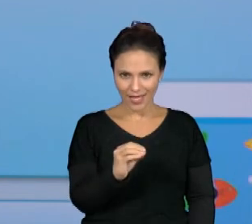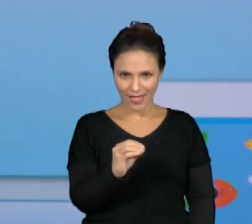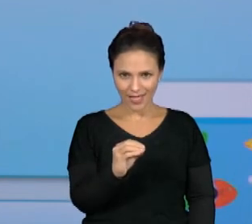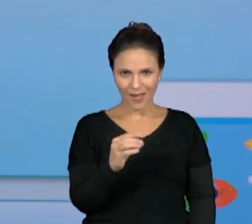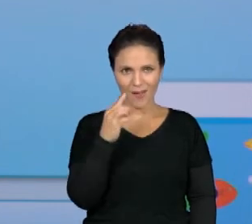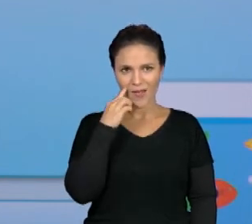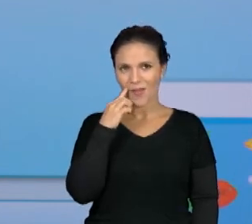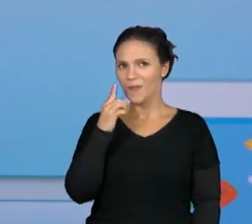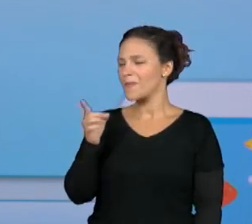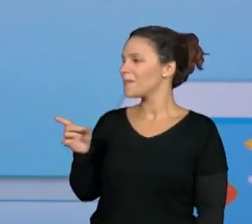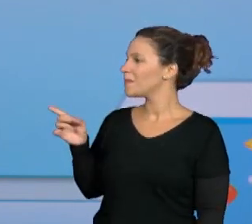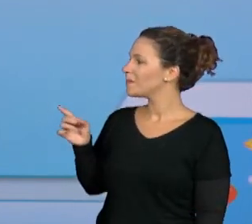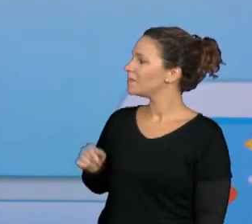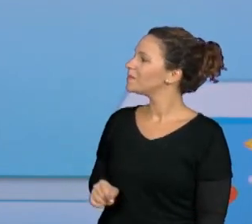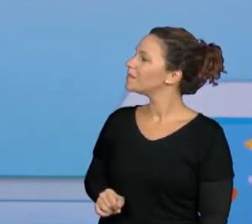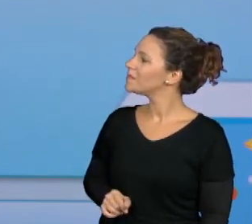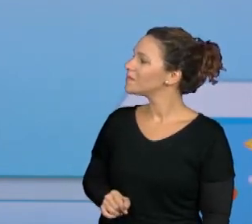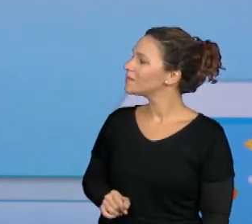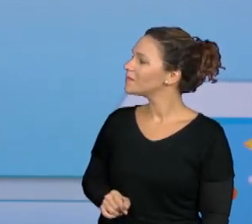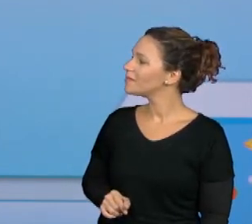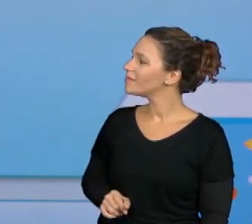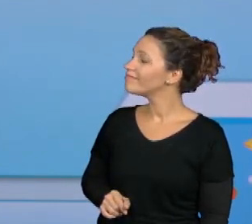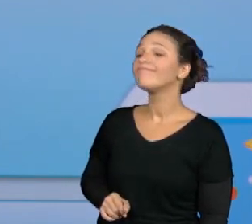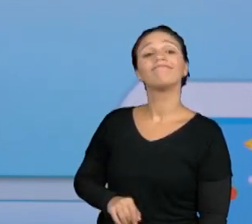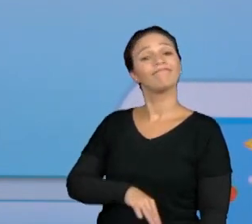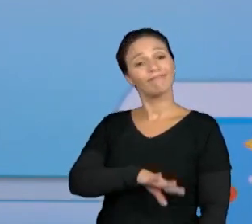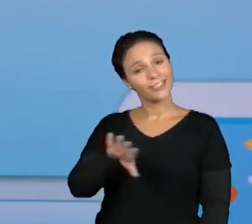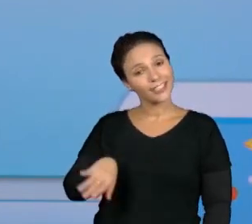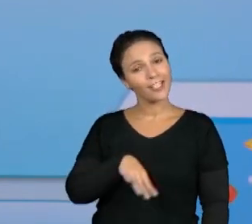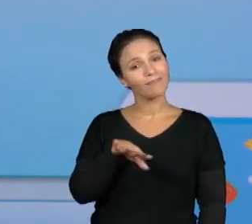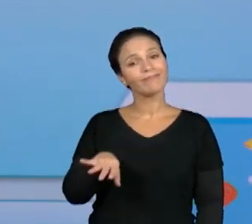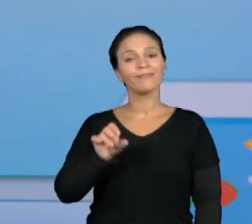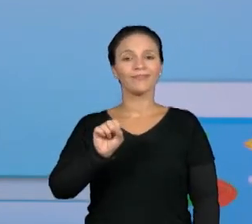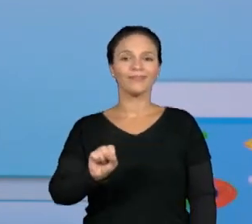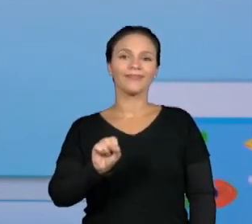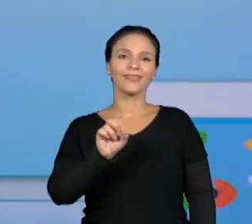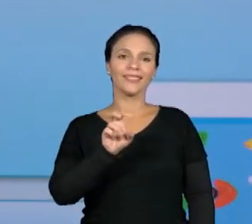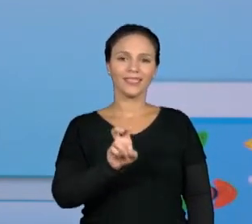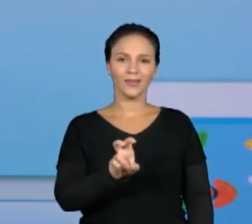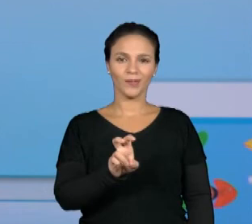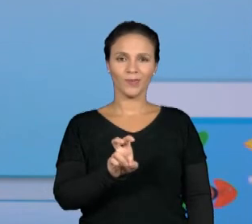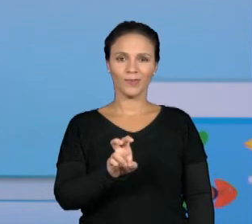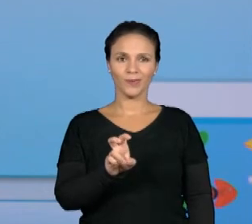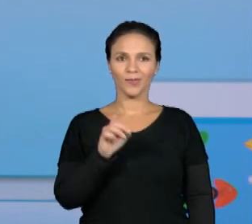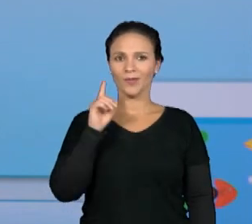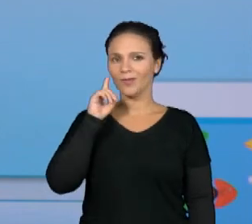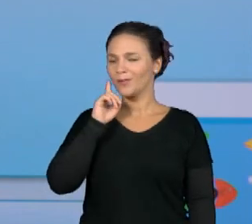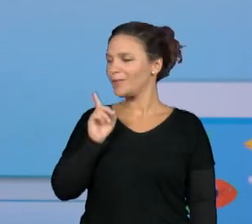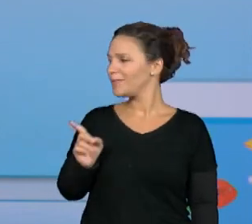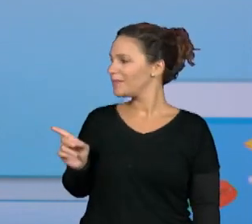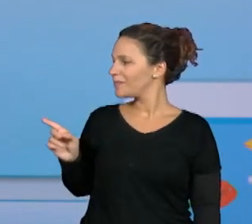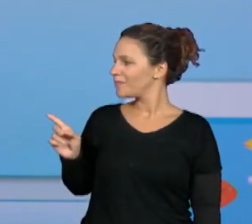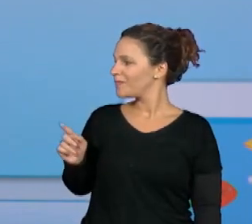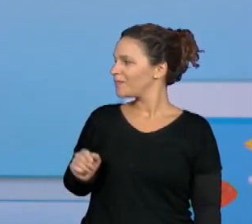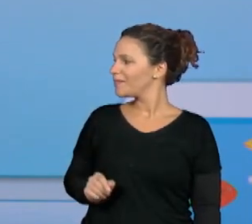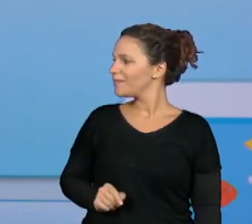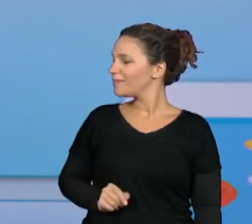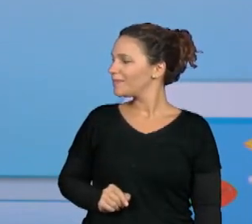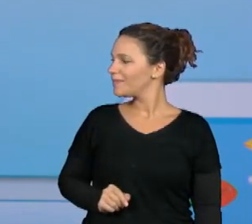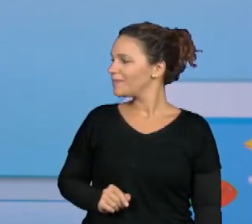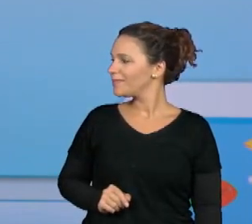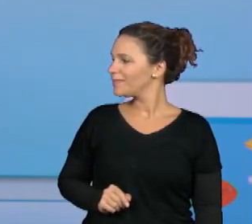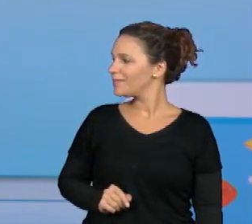mais 30 mais 40 vale 80. Olha o 8 aqui, representando